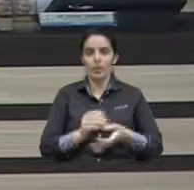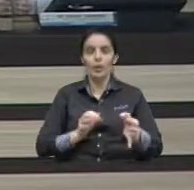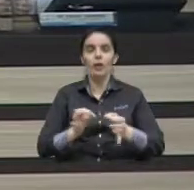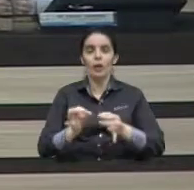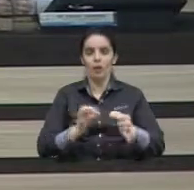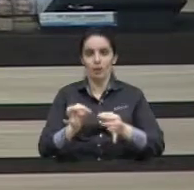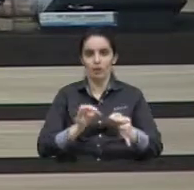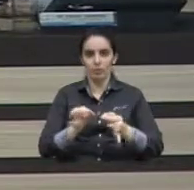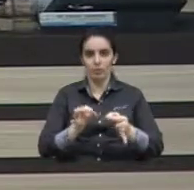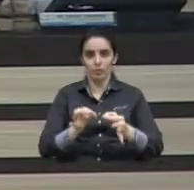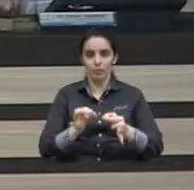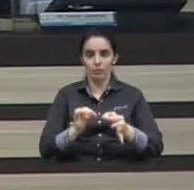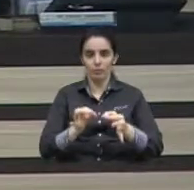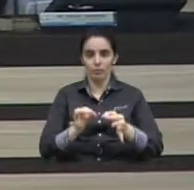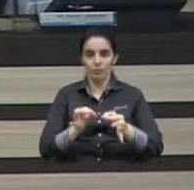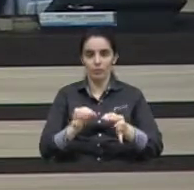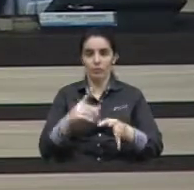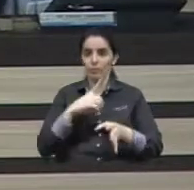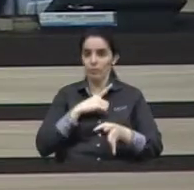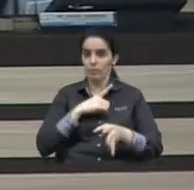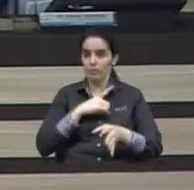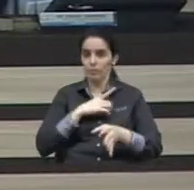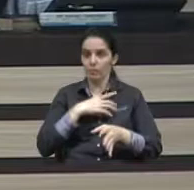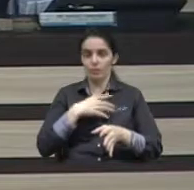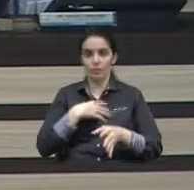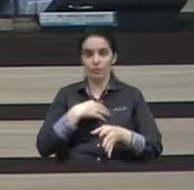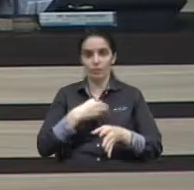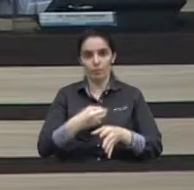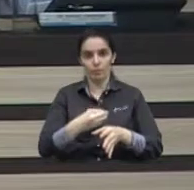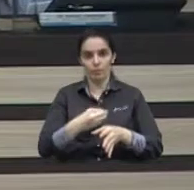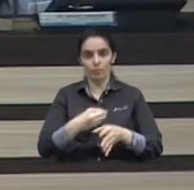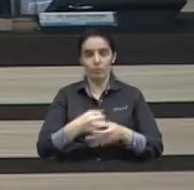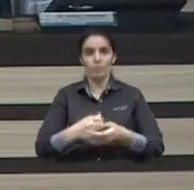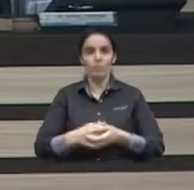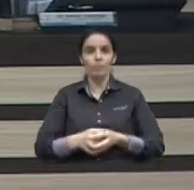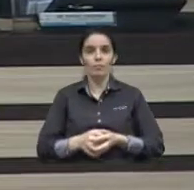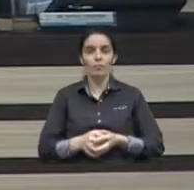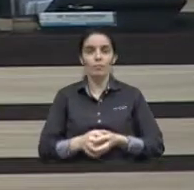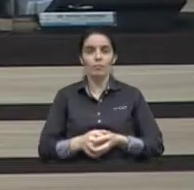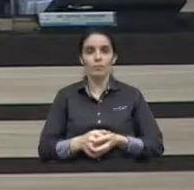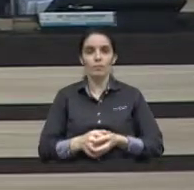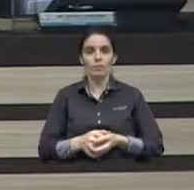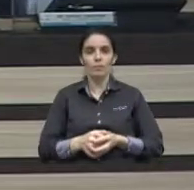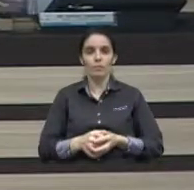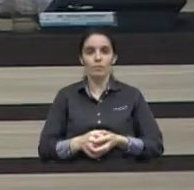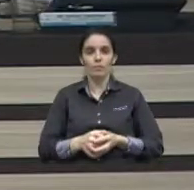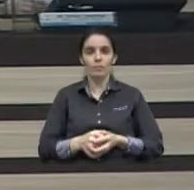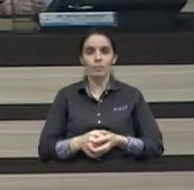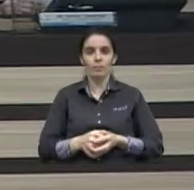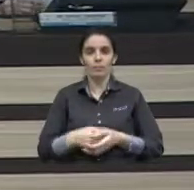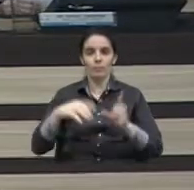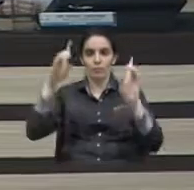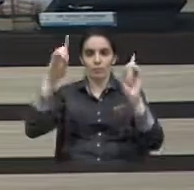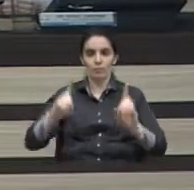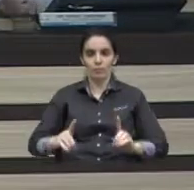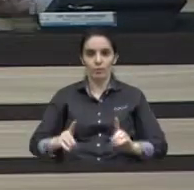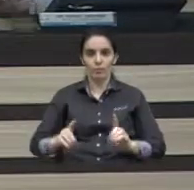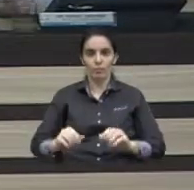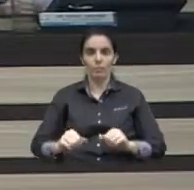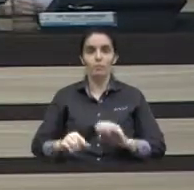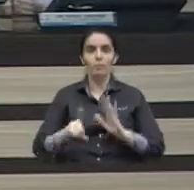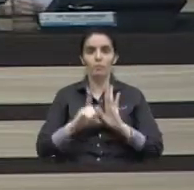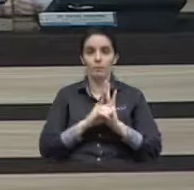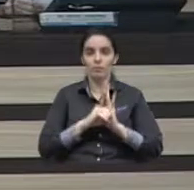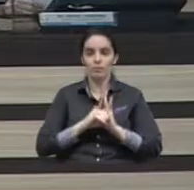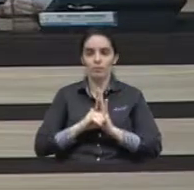para que essas pessoas que tenham filhos enteados possam, tenham o direito de levar os seus filhos, não